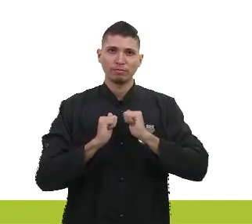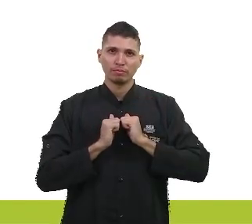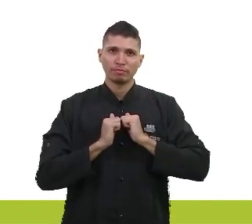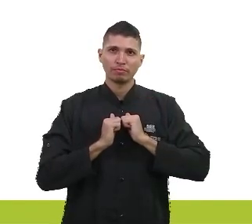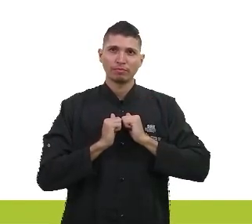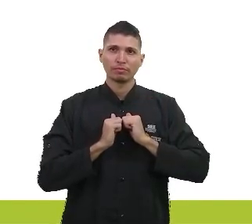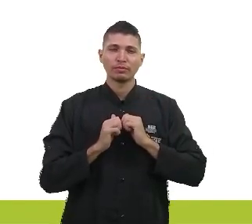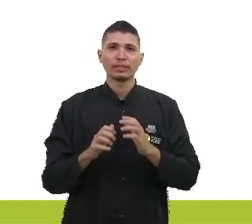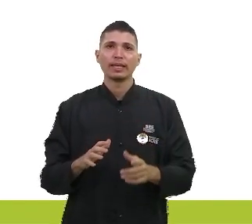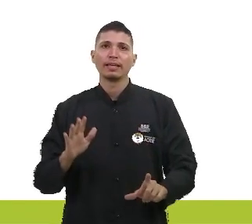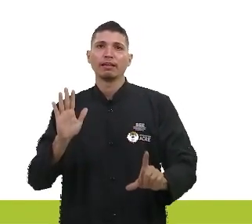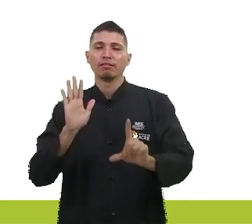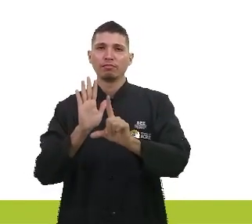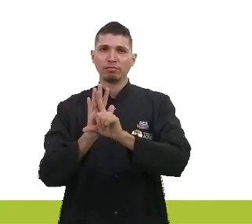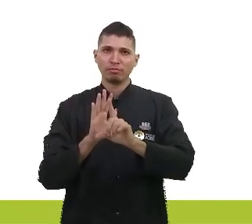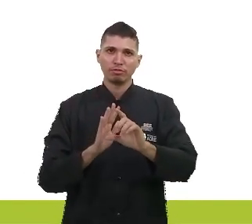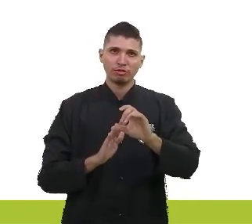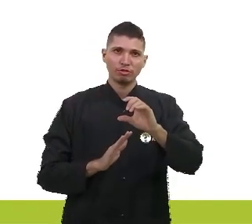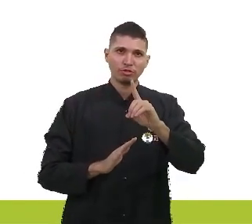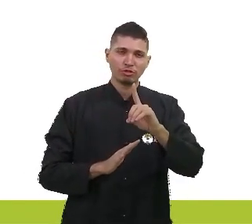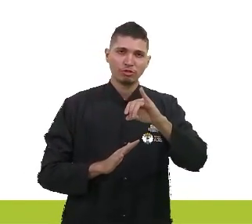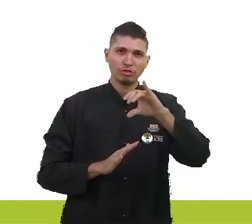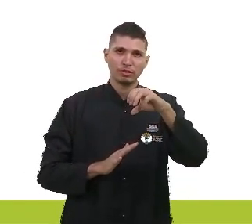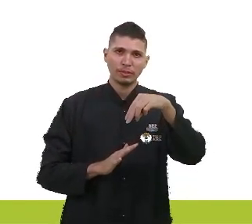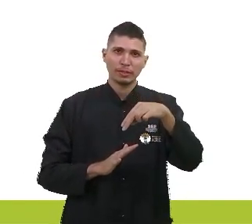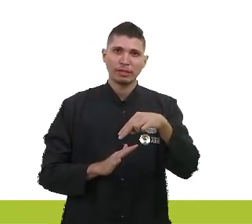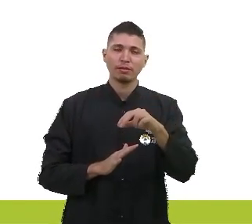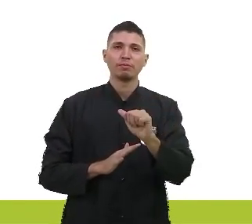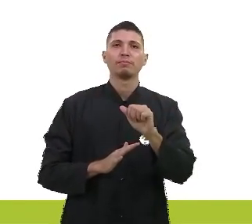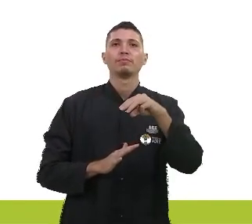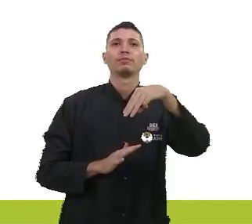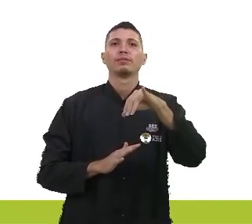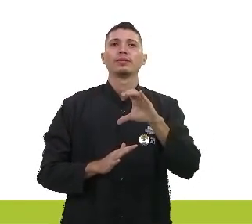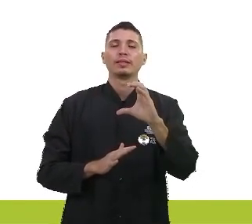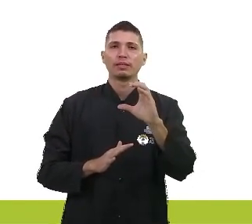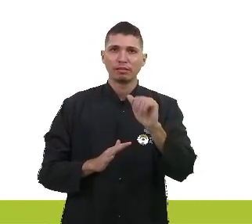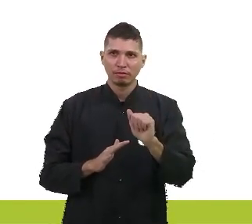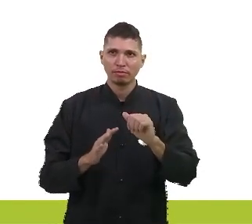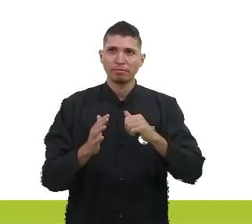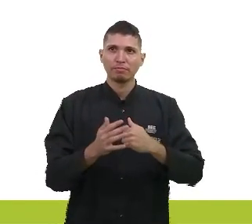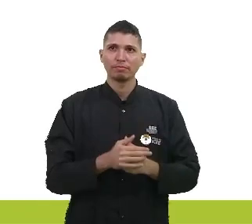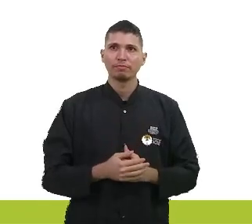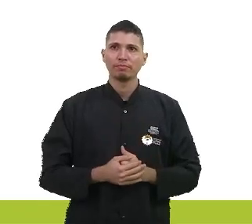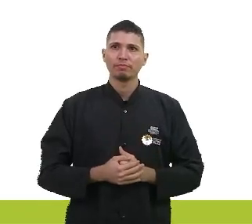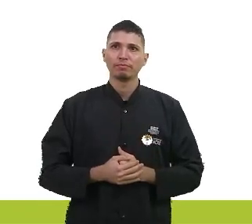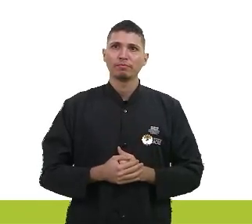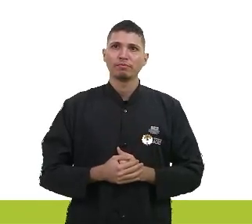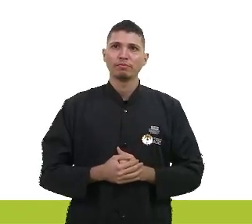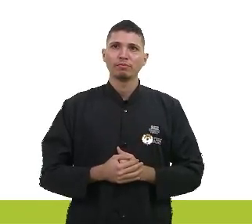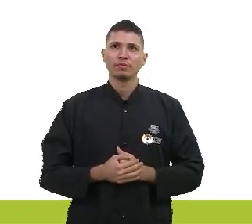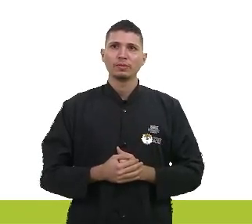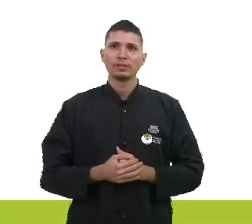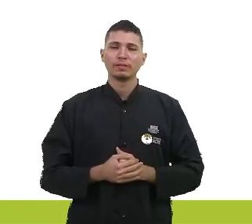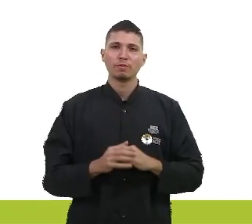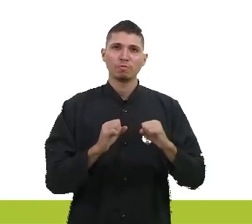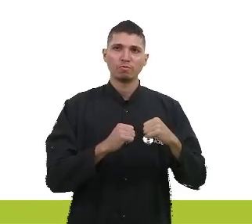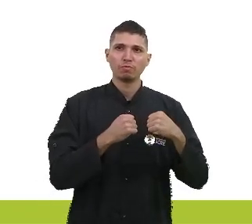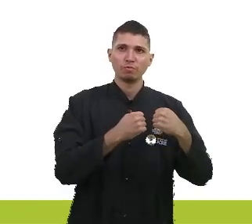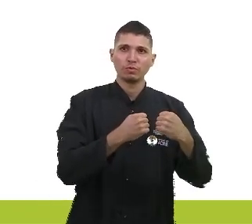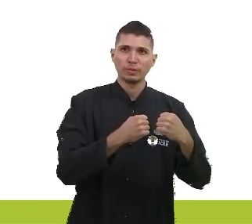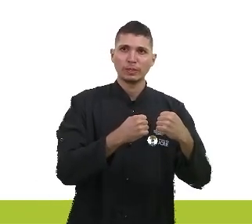Se vocês lembram aí, ó, que diz que a força resultante, ela vai ser igual a massa vezes a